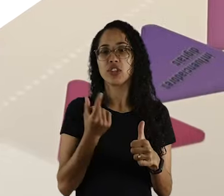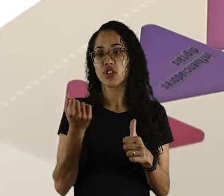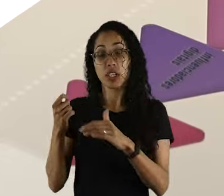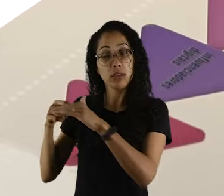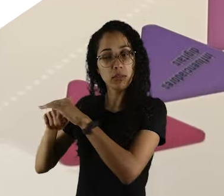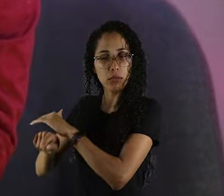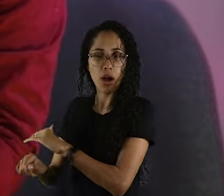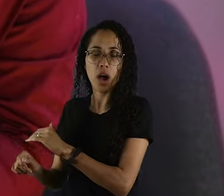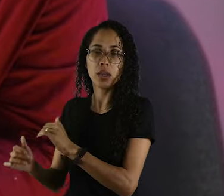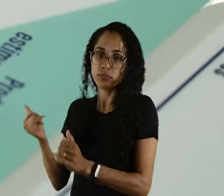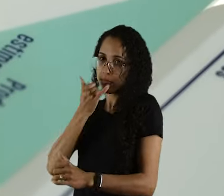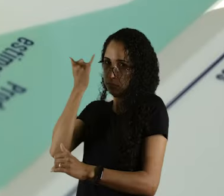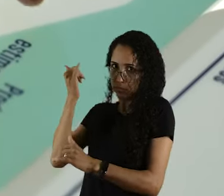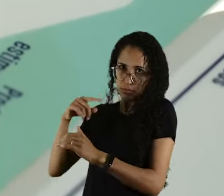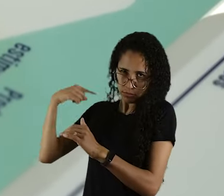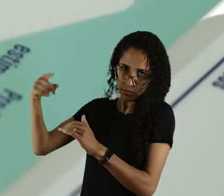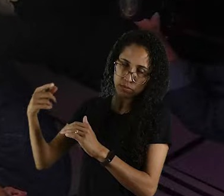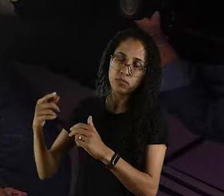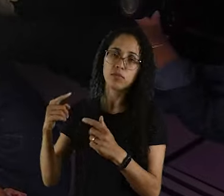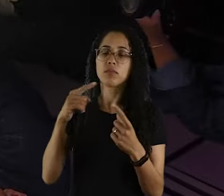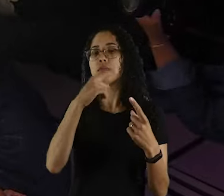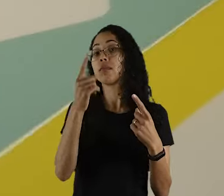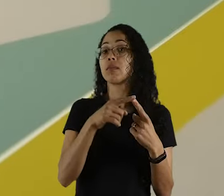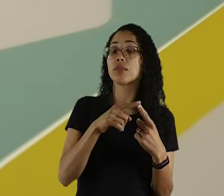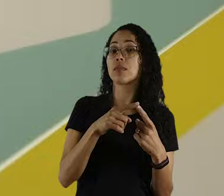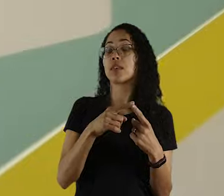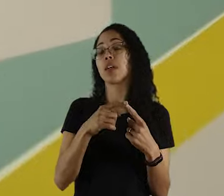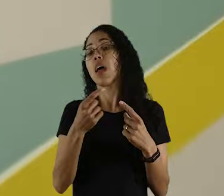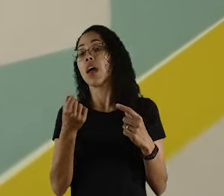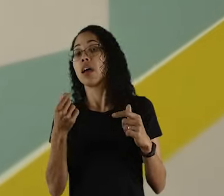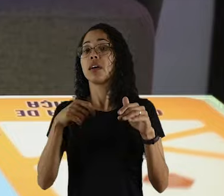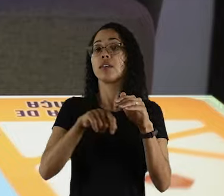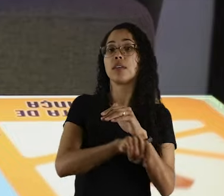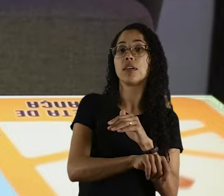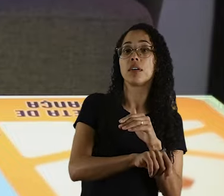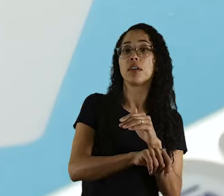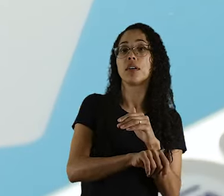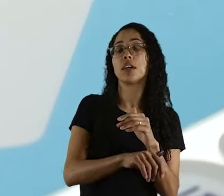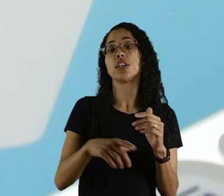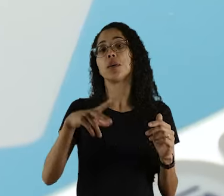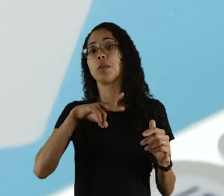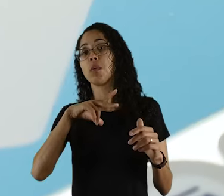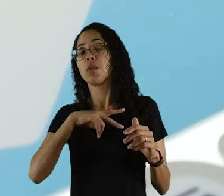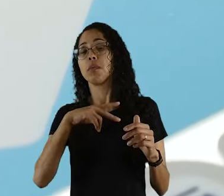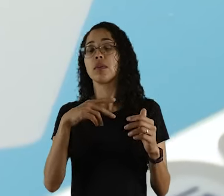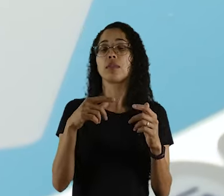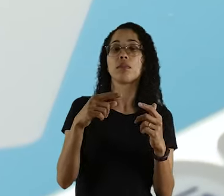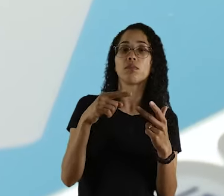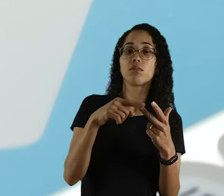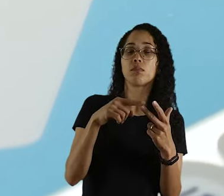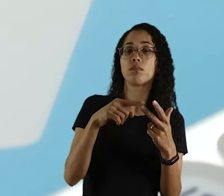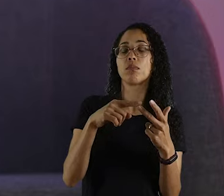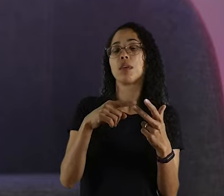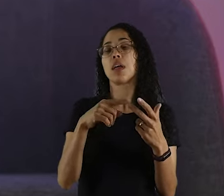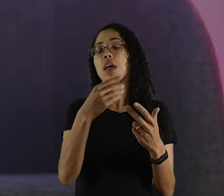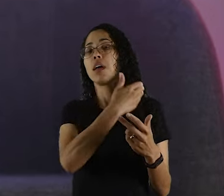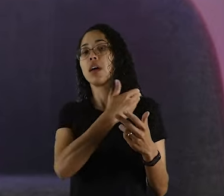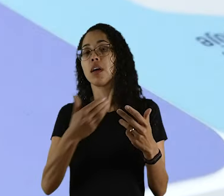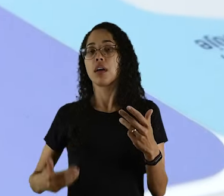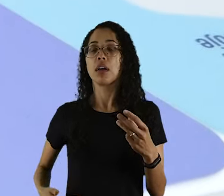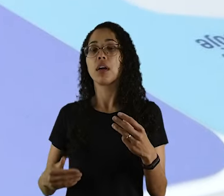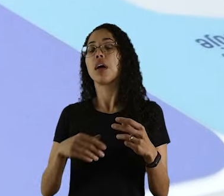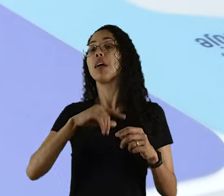emergência, depois começa a aprender mais o dinheiro em títulos públicos, títulos privados, e só quando